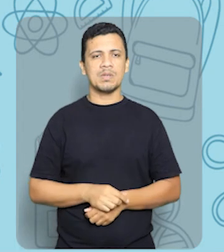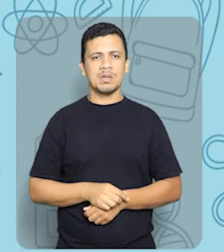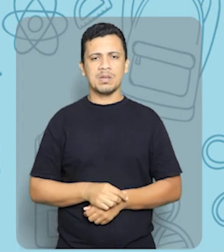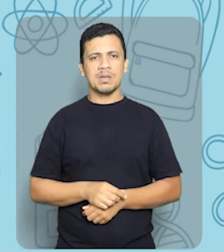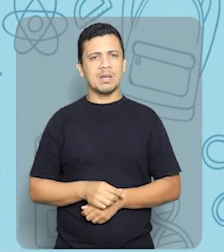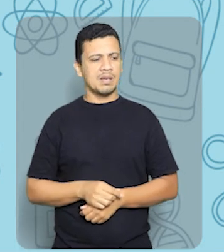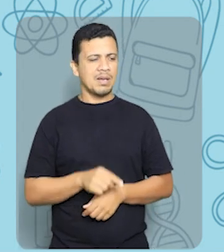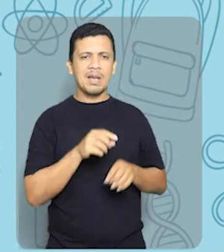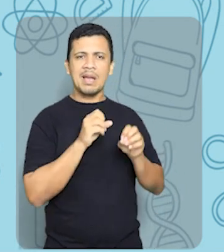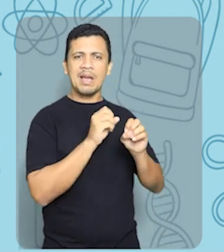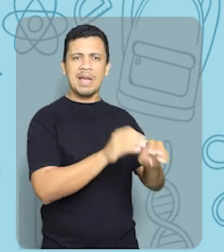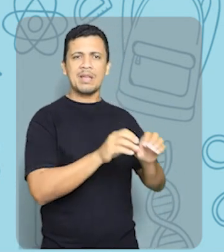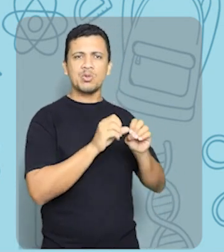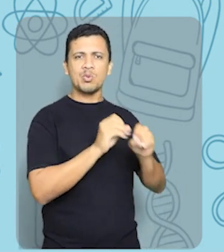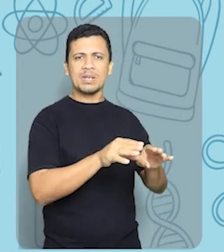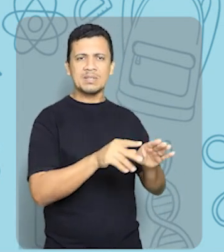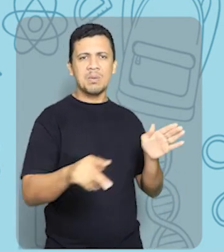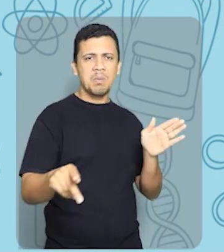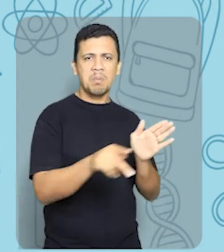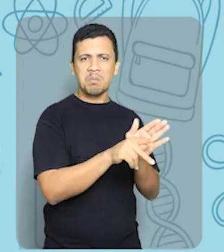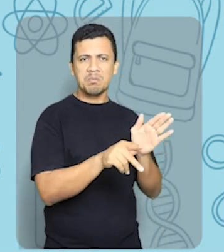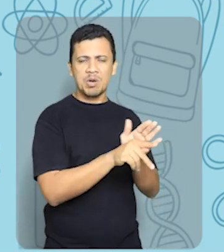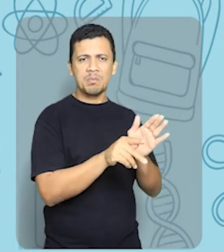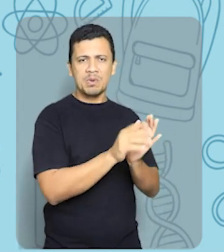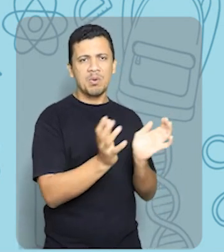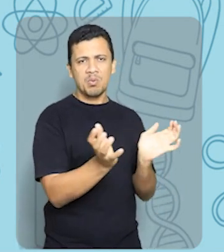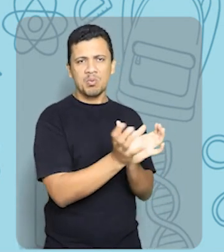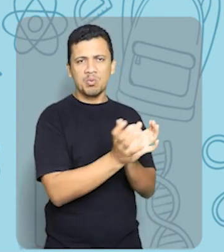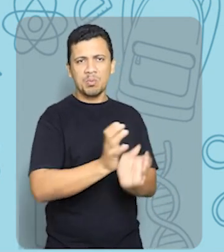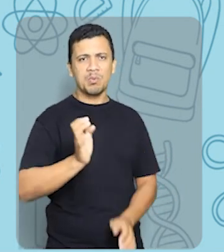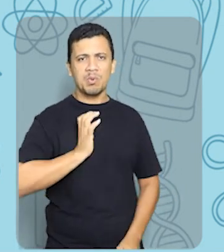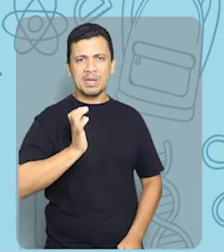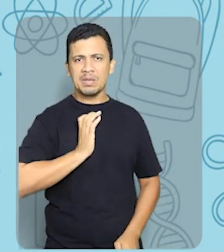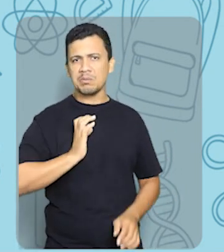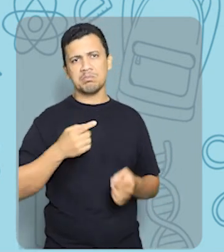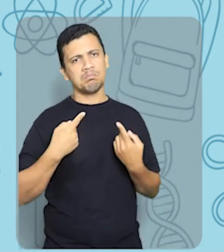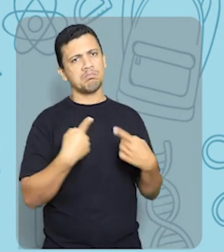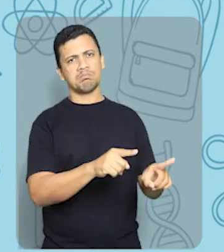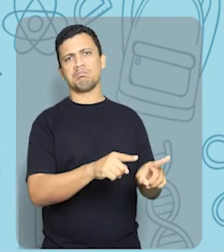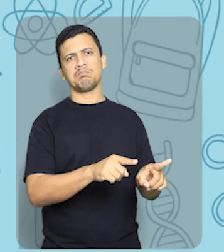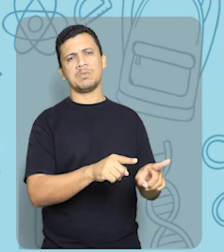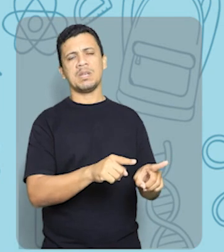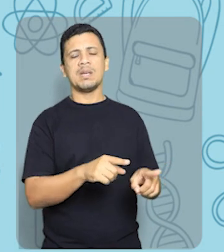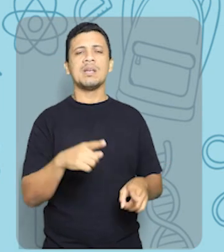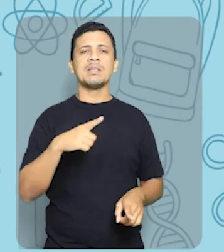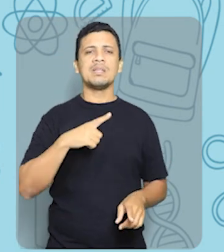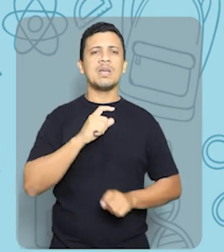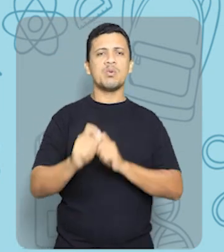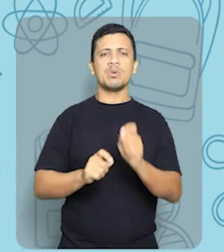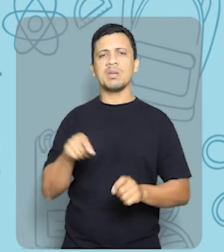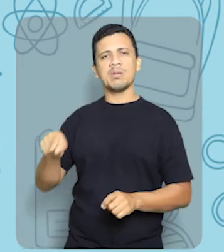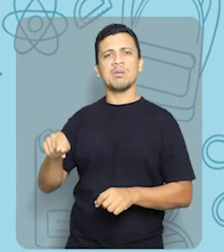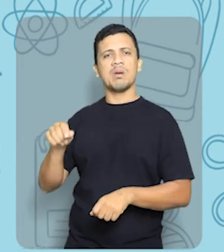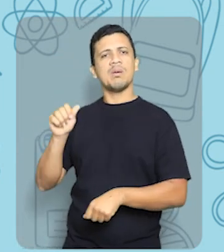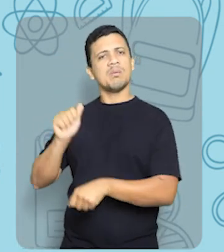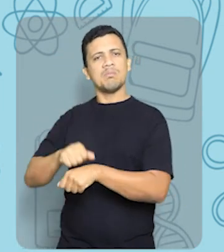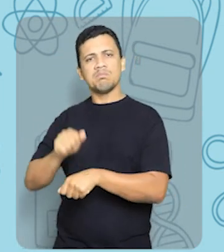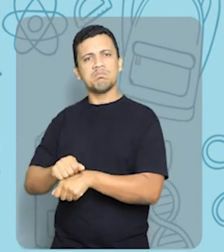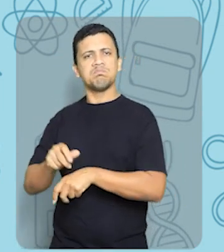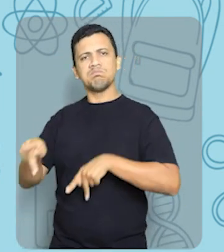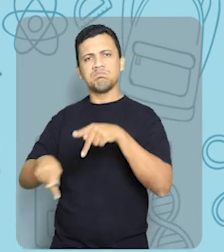a educação como um processo exclusivo de formação de uma elite, mantendo a grande maioria da população em estado